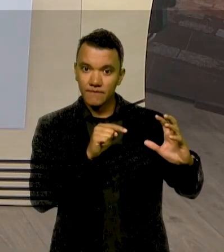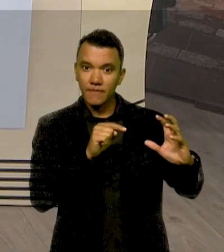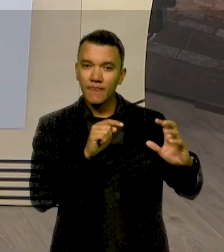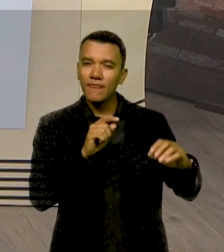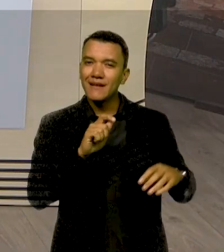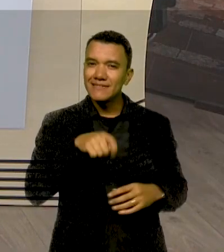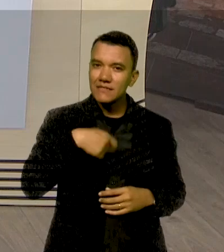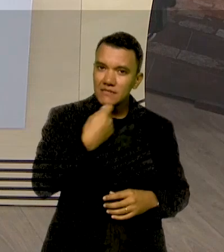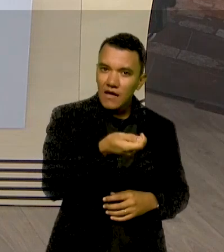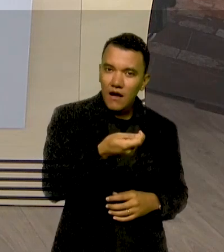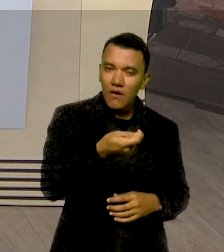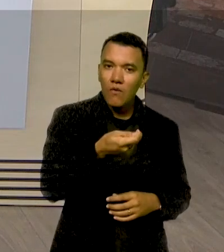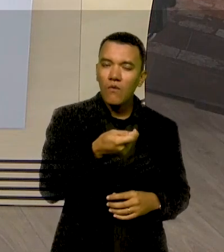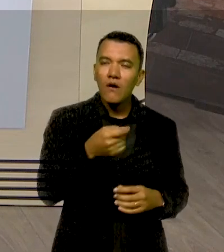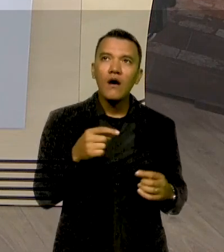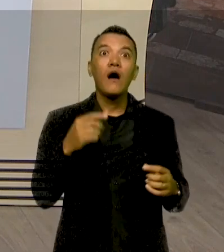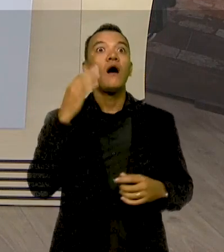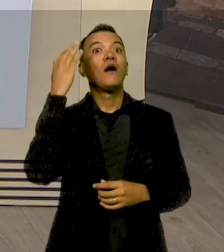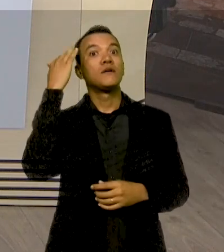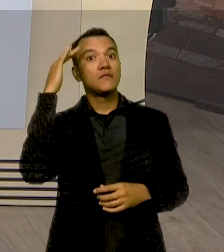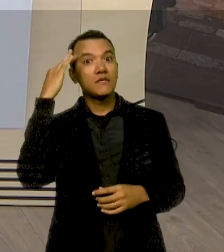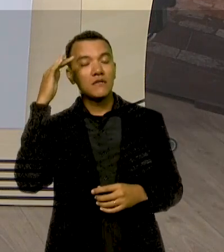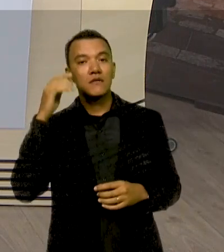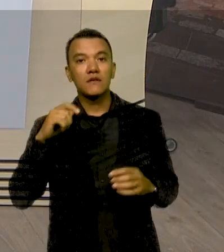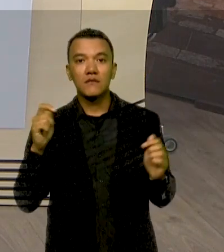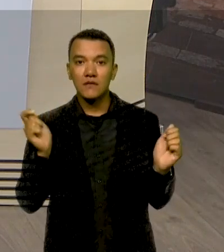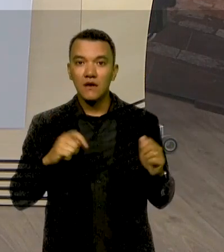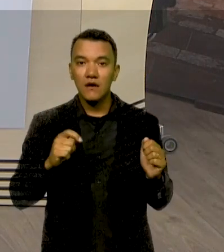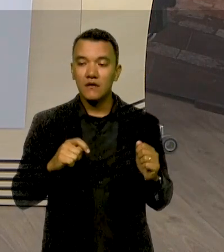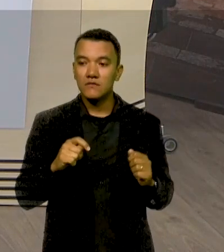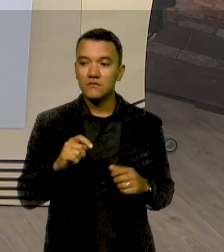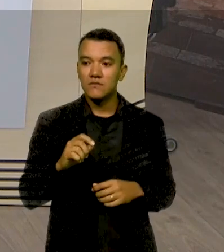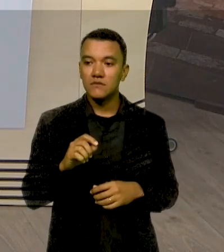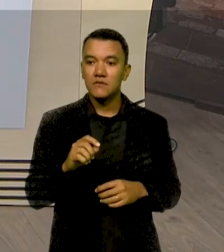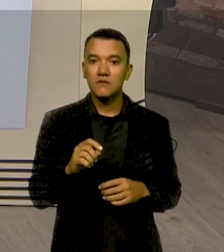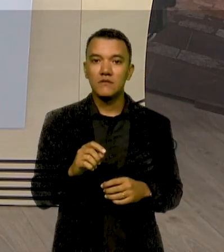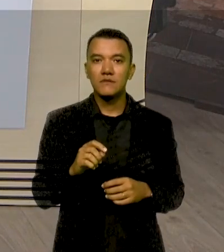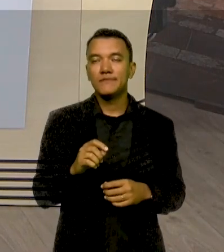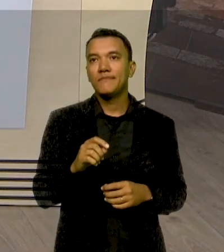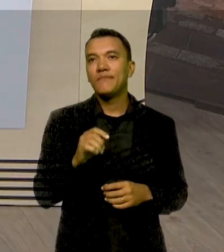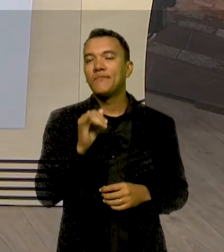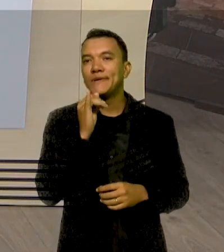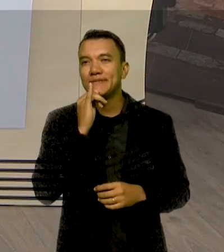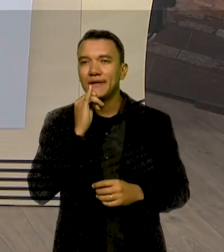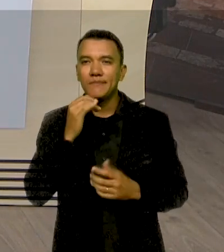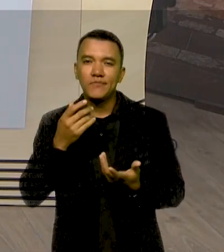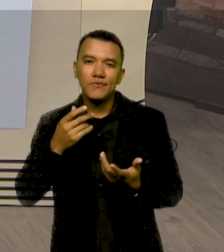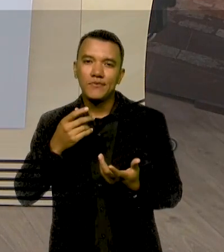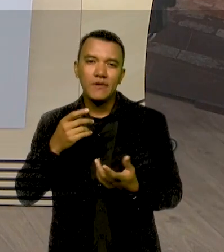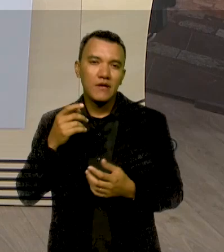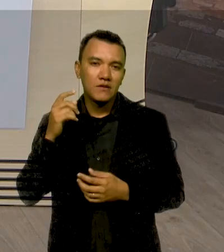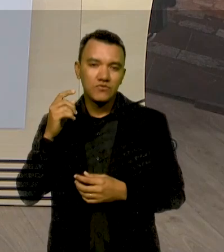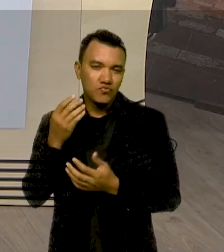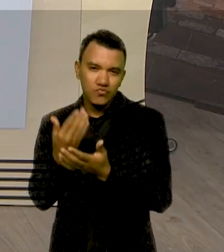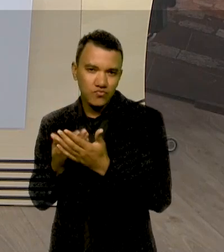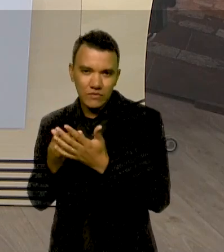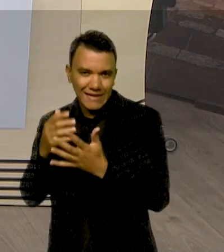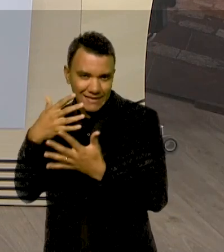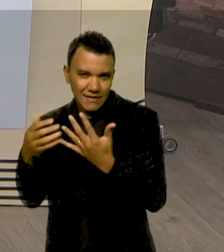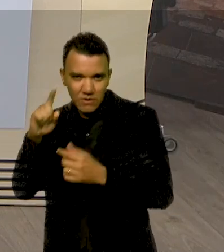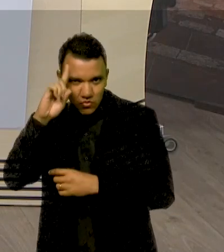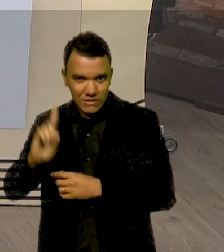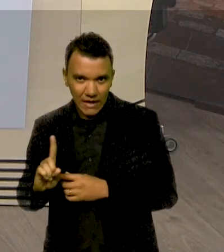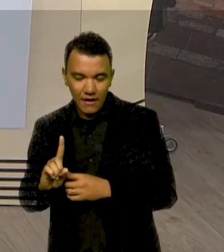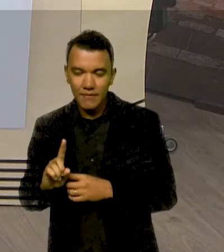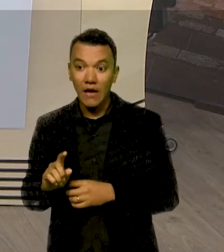gesto da mão para compreender melhor do que se fala e não simplesmente um gesto que eu me recuso novamente a fazer como as pessoas antigamente